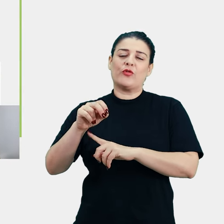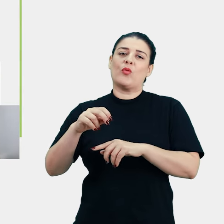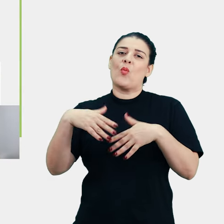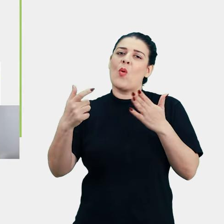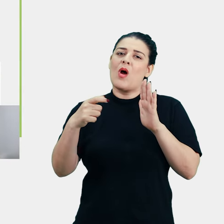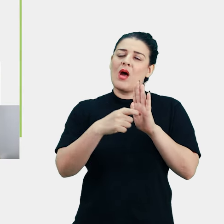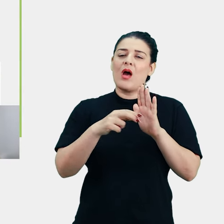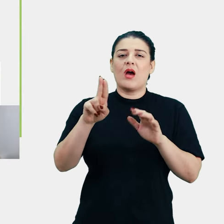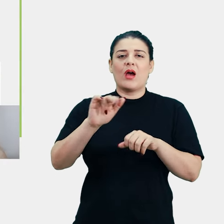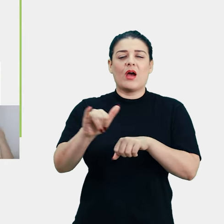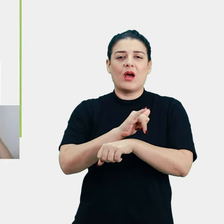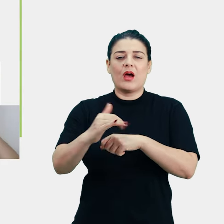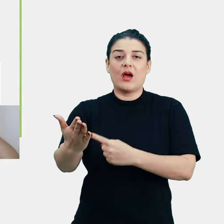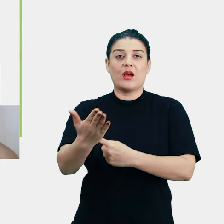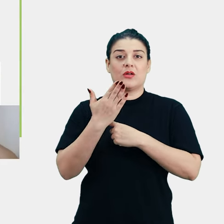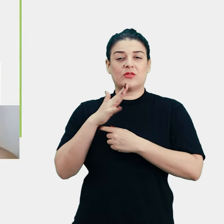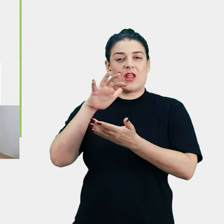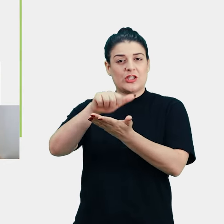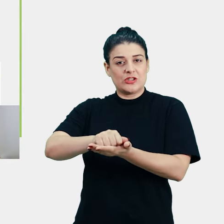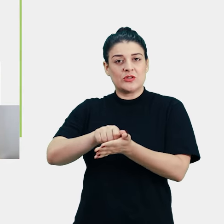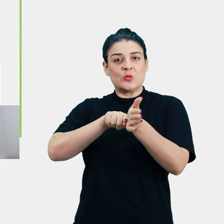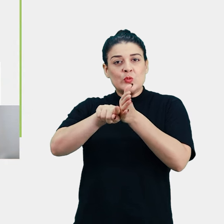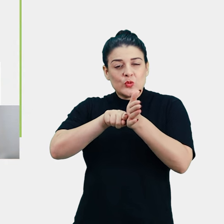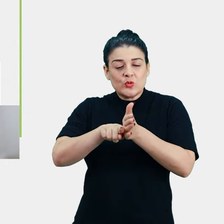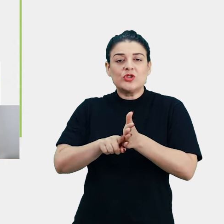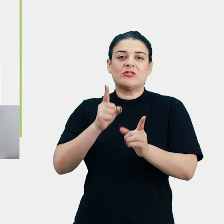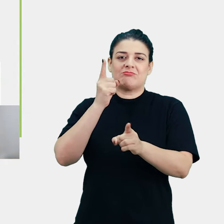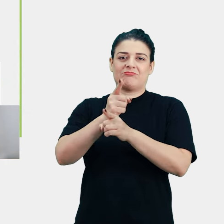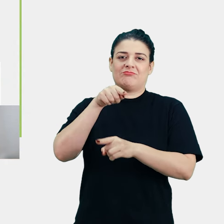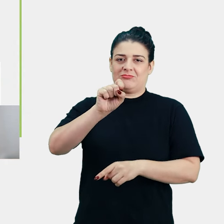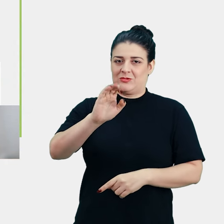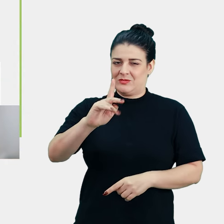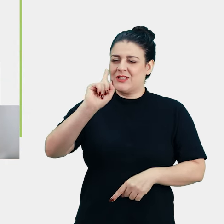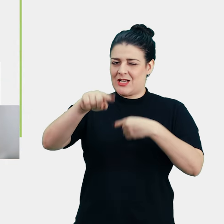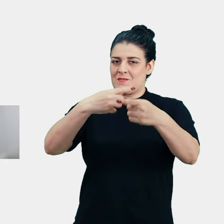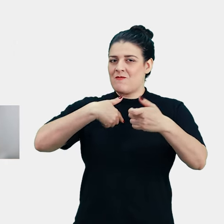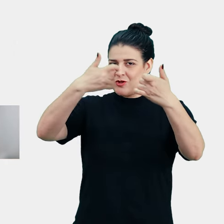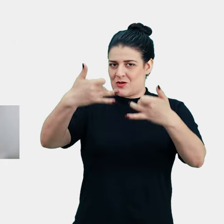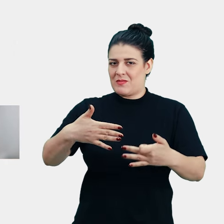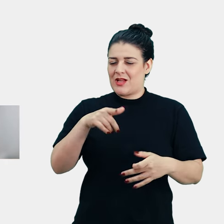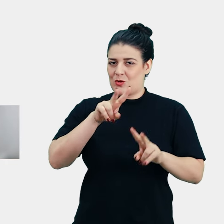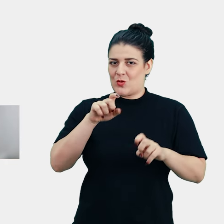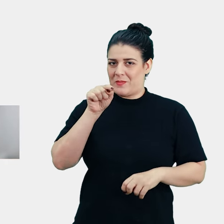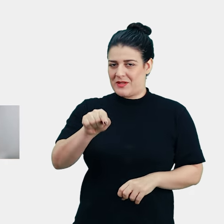ferramentas que vão te auxiliar na anotação, na busca dessas substâncias. Já já eu vou falar dessas ferramentas.